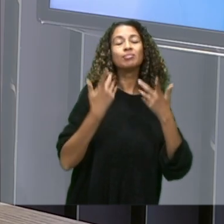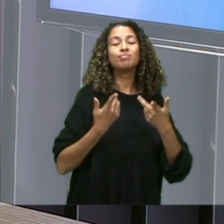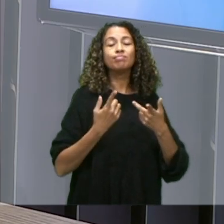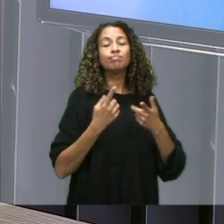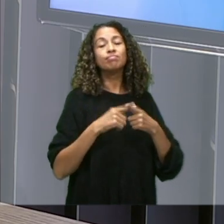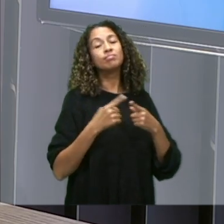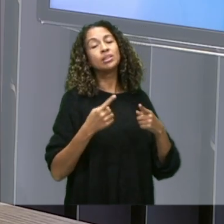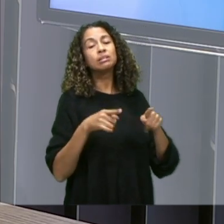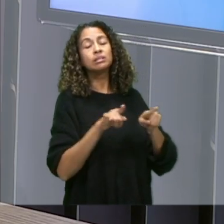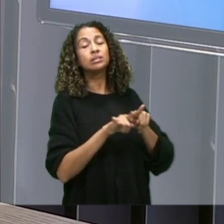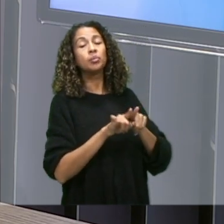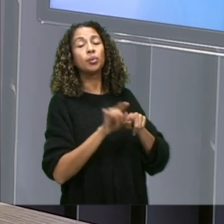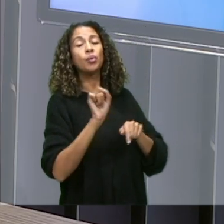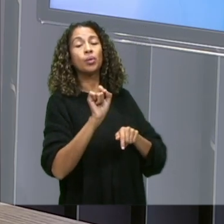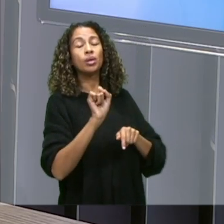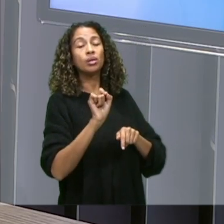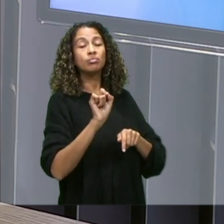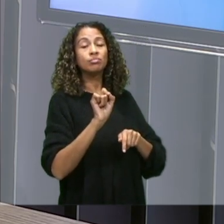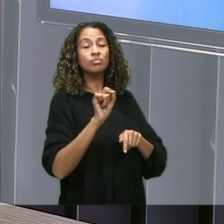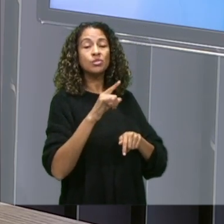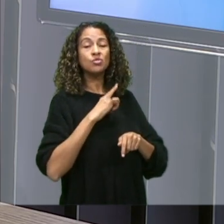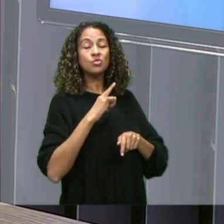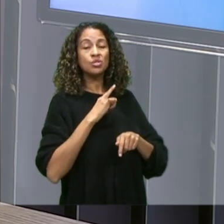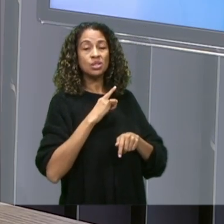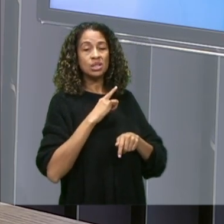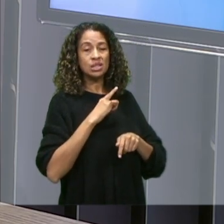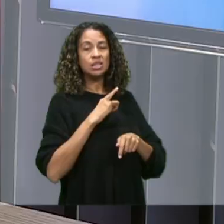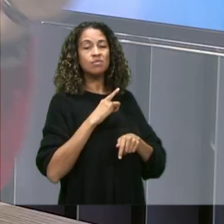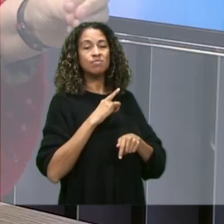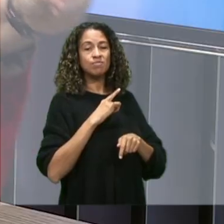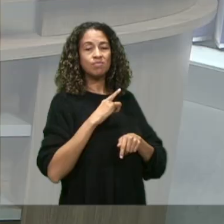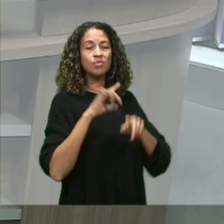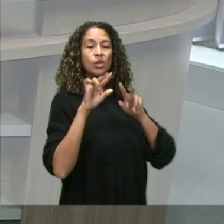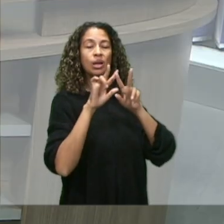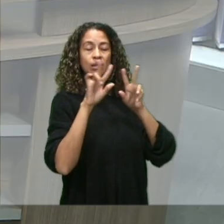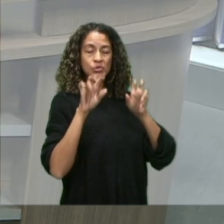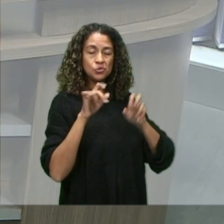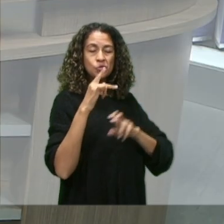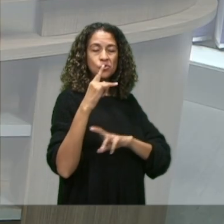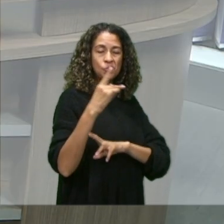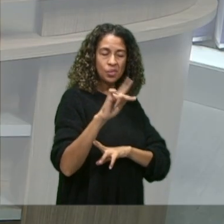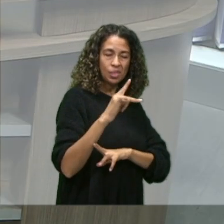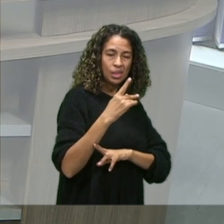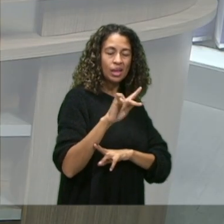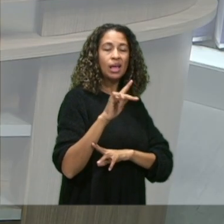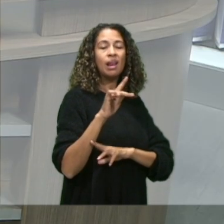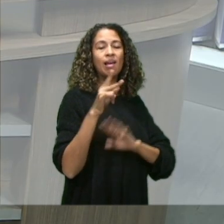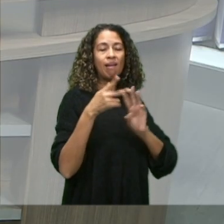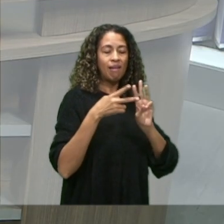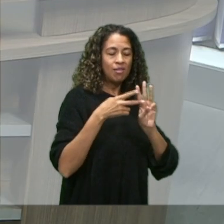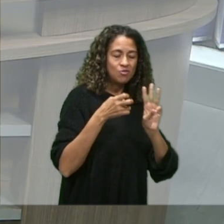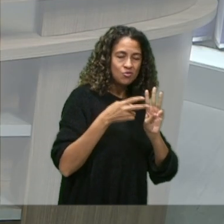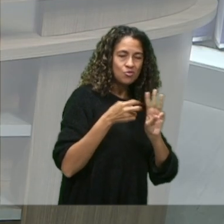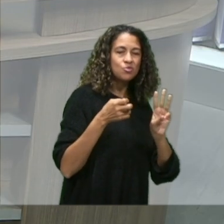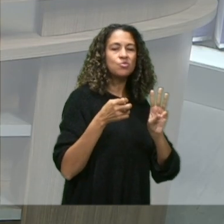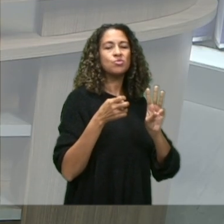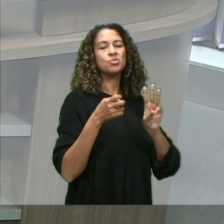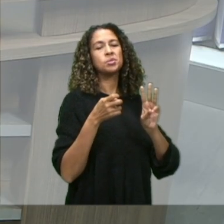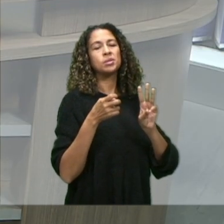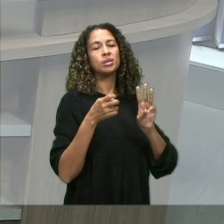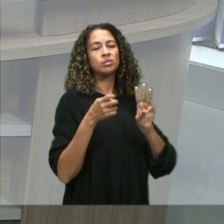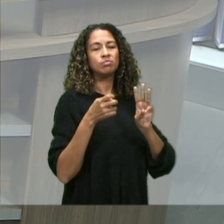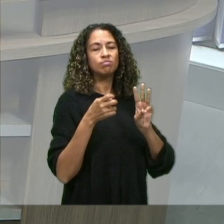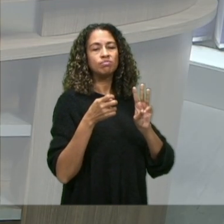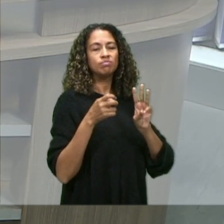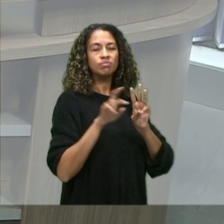que também, por outro lado, tinha por causa da temática dela, que é a questão indígena, é a questão